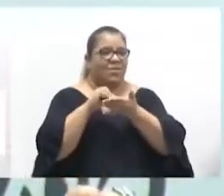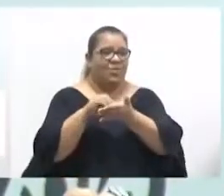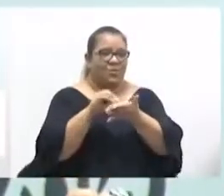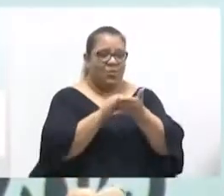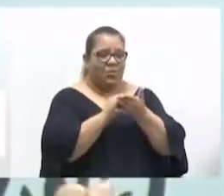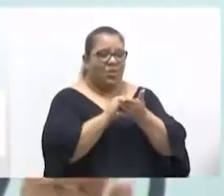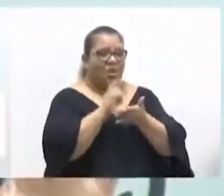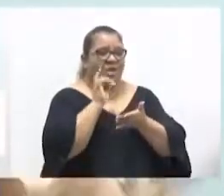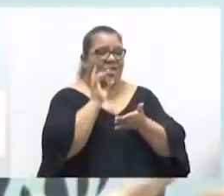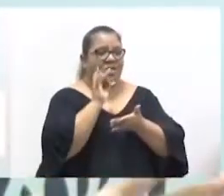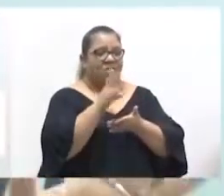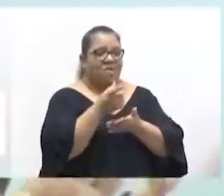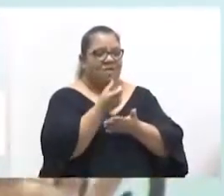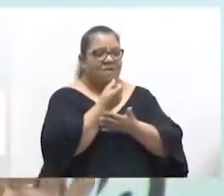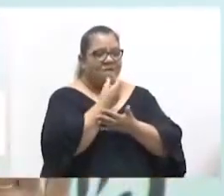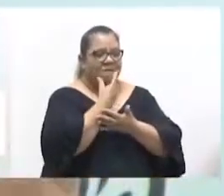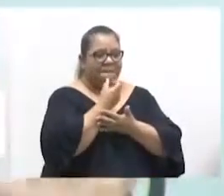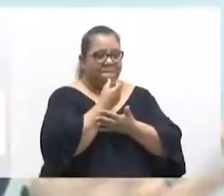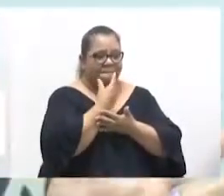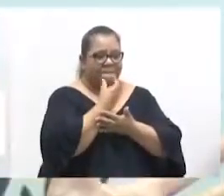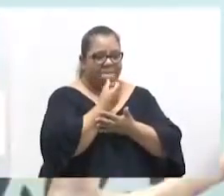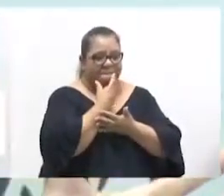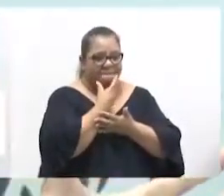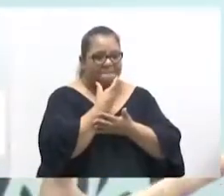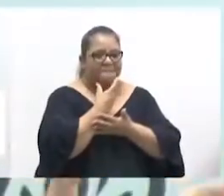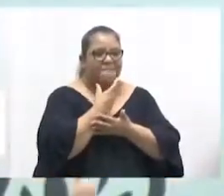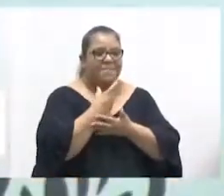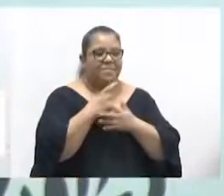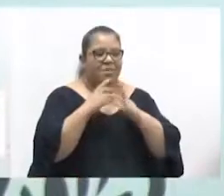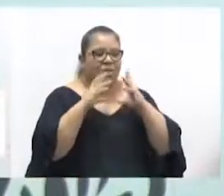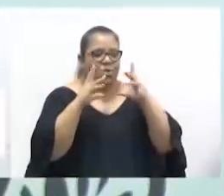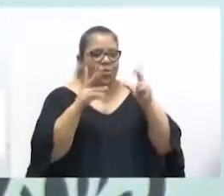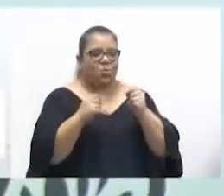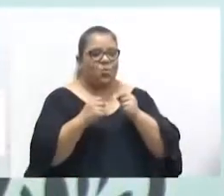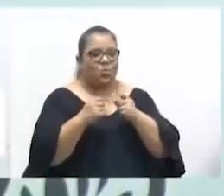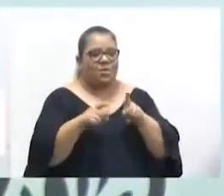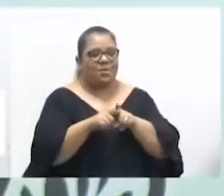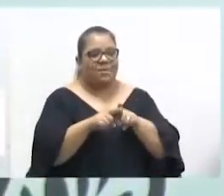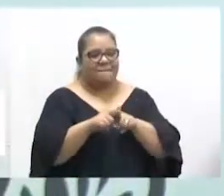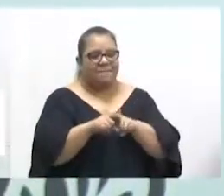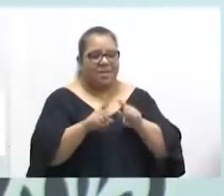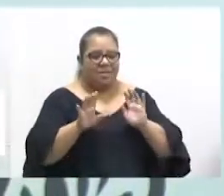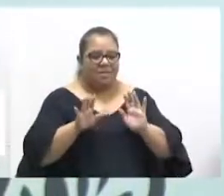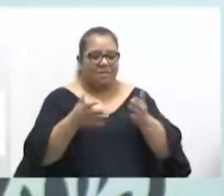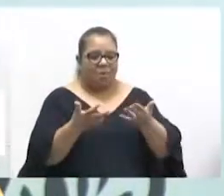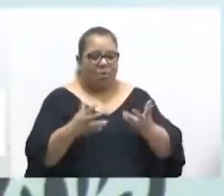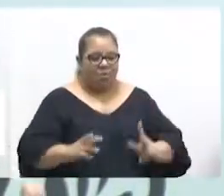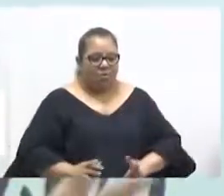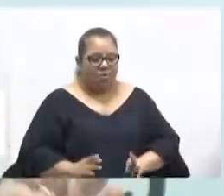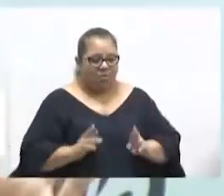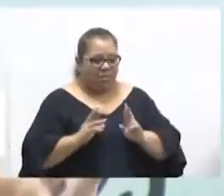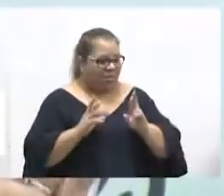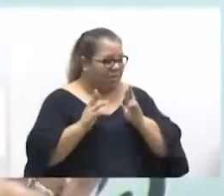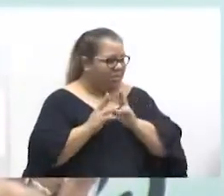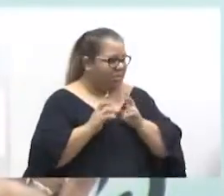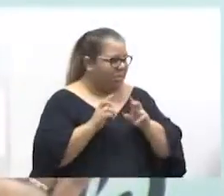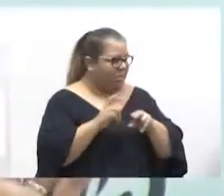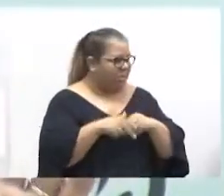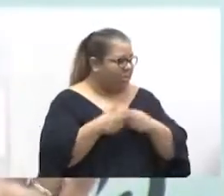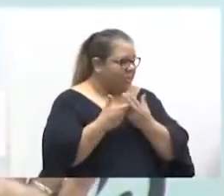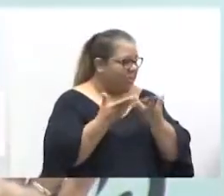assistência farmacêutica, a política de atenção farmacêutica como um todo. Para o caso do câncer, da oncologia, como que é